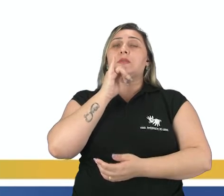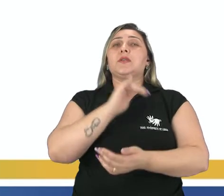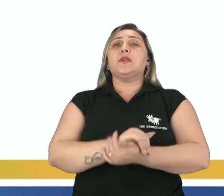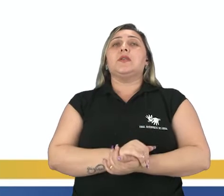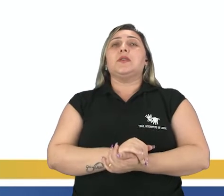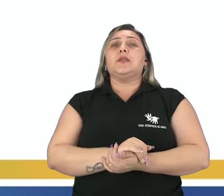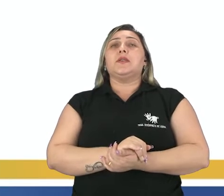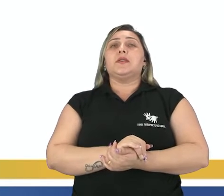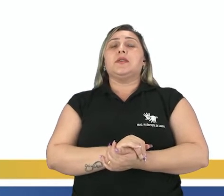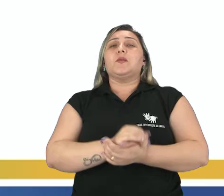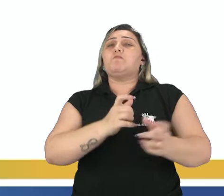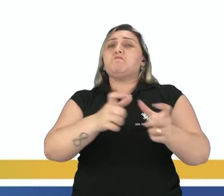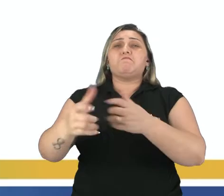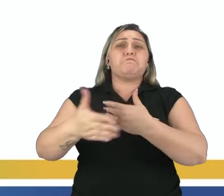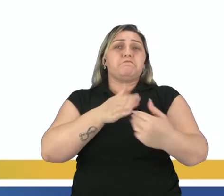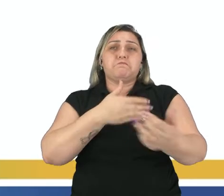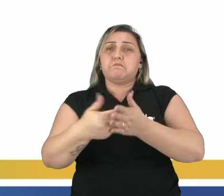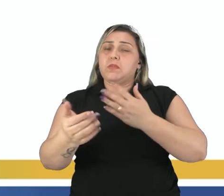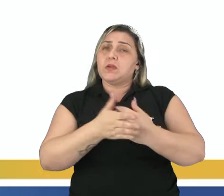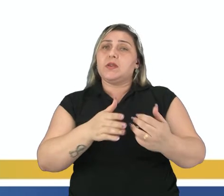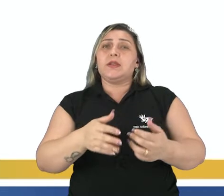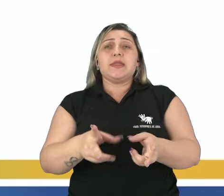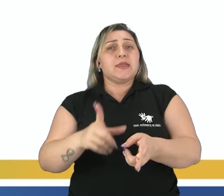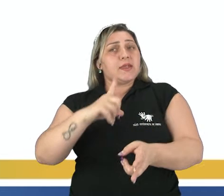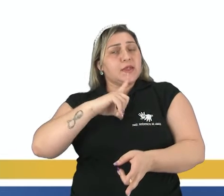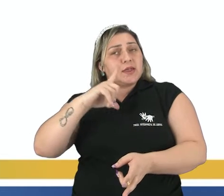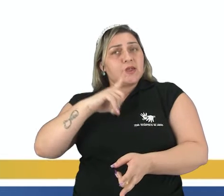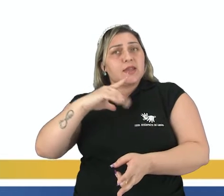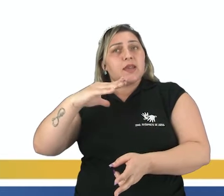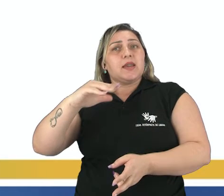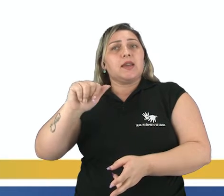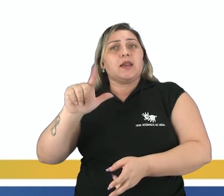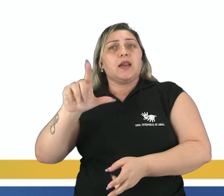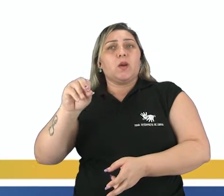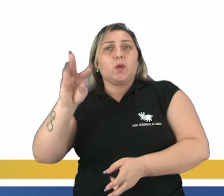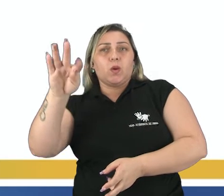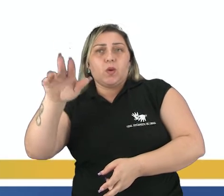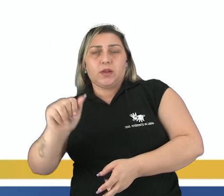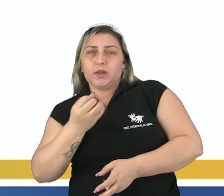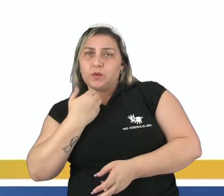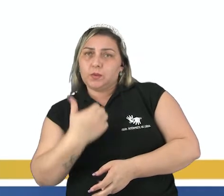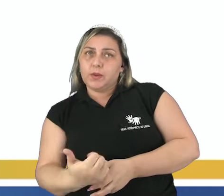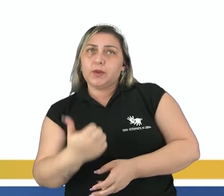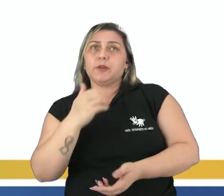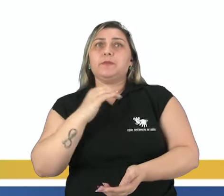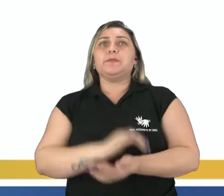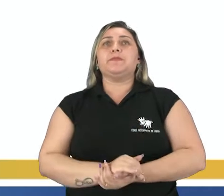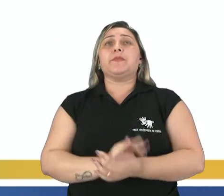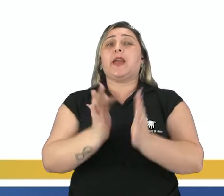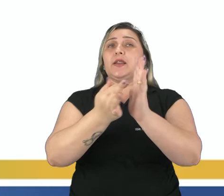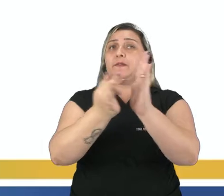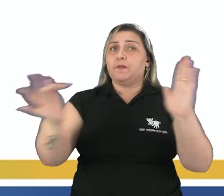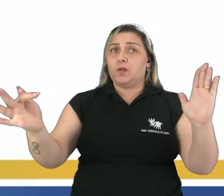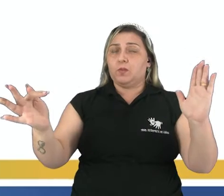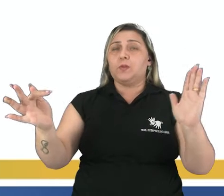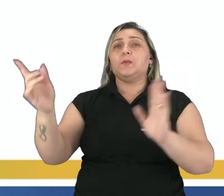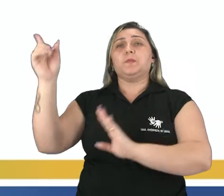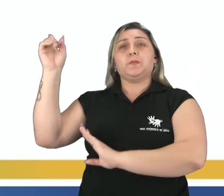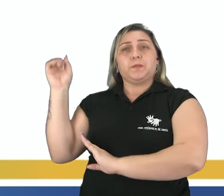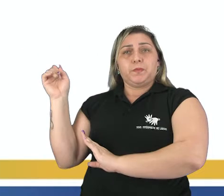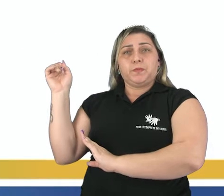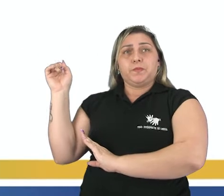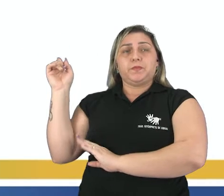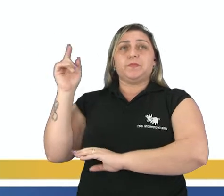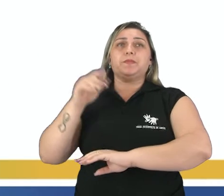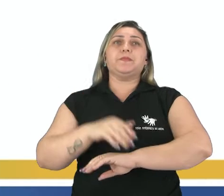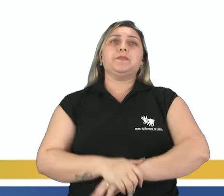em qualquer parte da esfera e obter essa calota esférica. Tudo bem? Agora nós vamos às